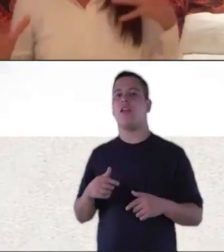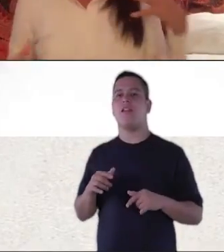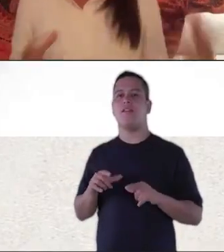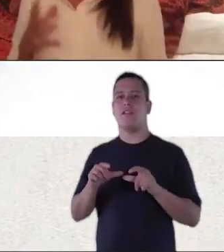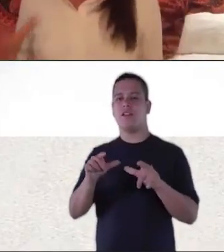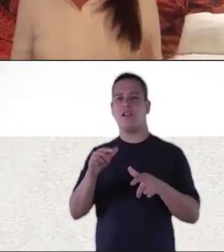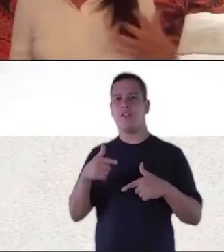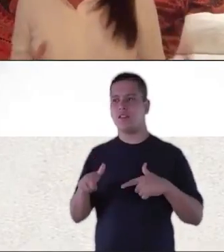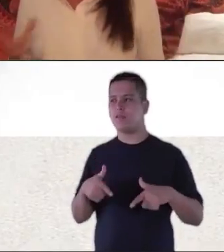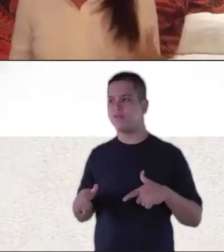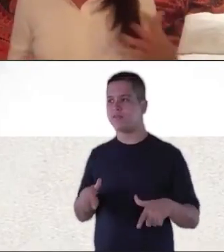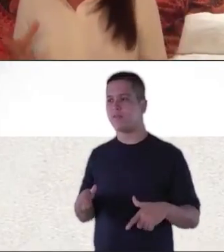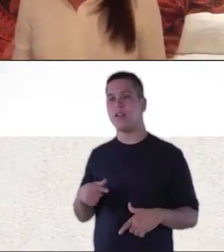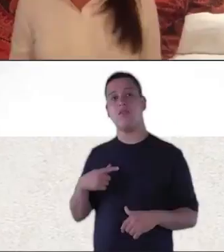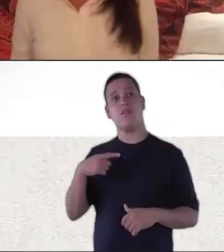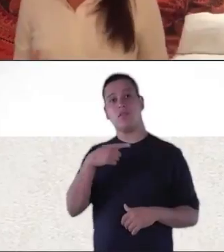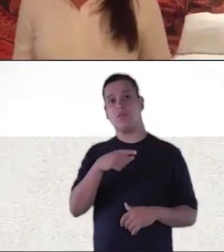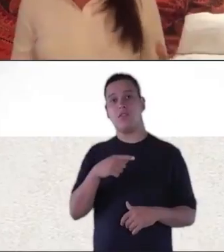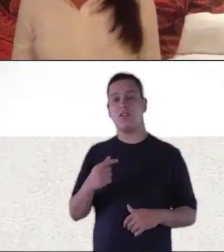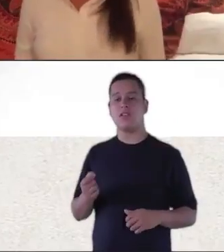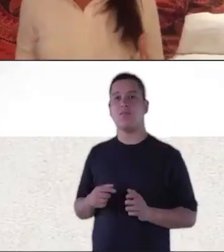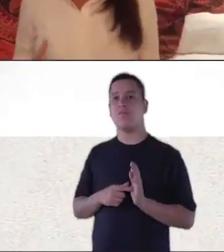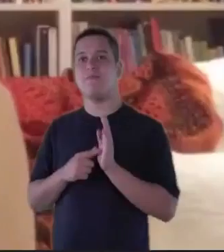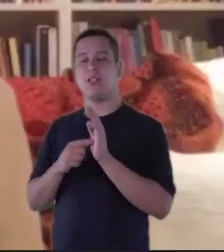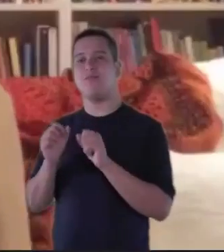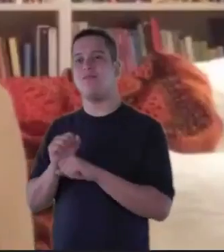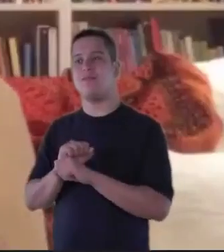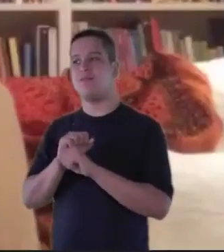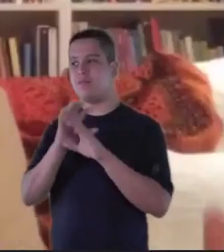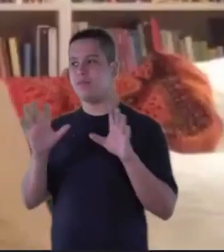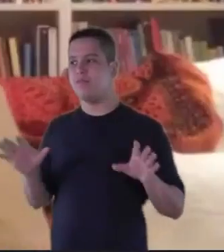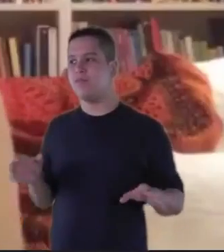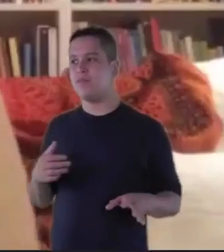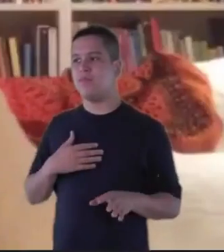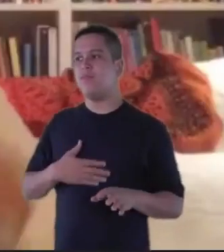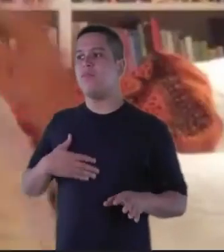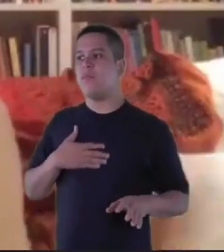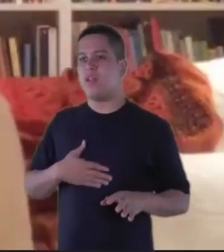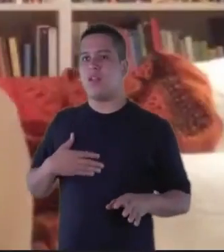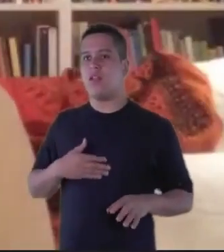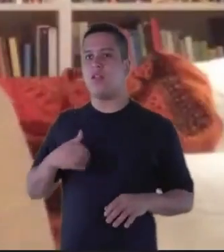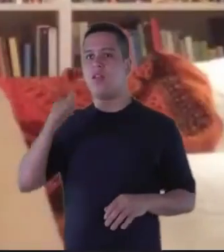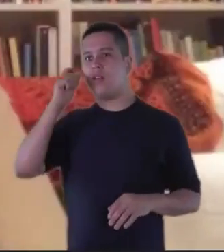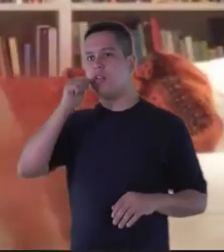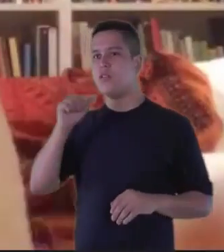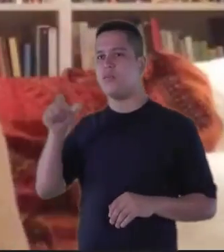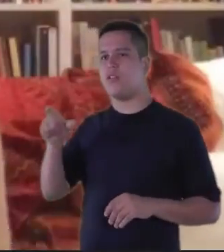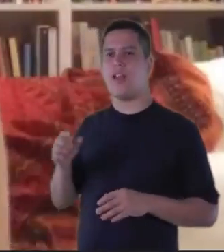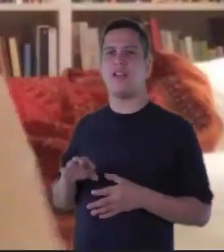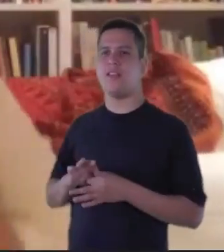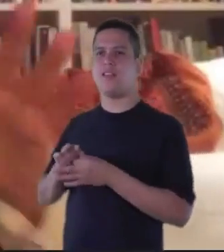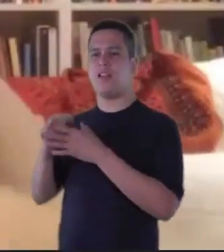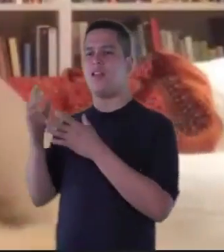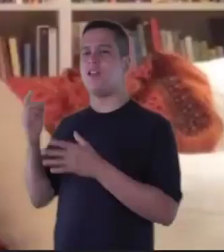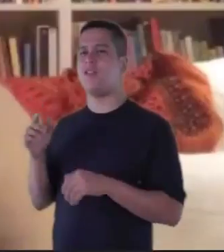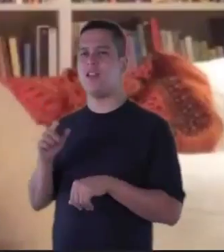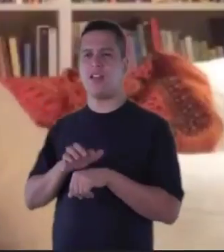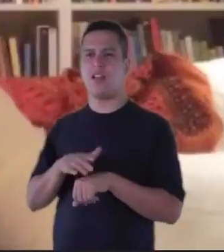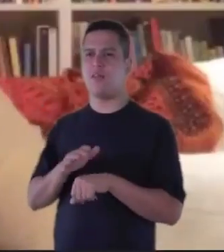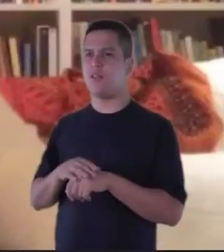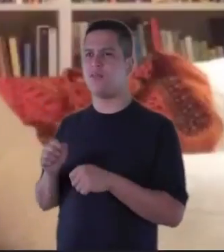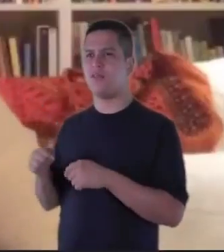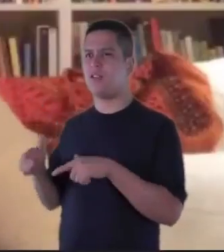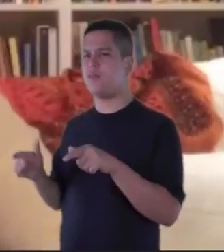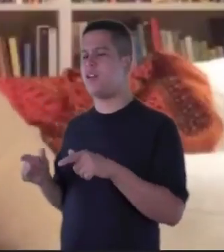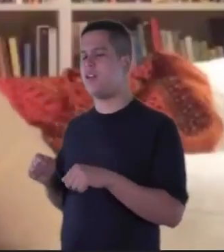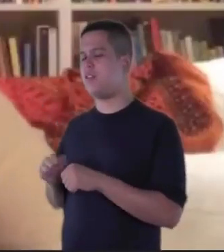você meio quase deixando bem claro, assim, eu gosto, assim, de mulher independente, de mulher livre,